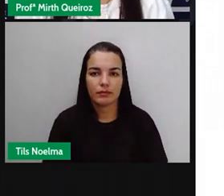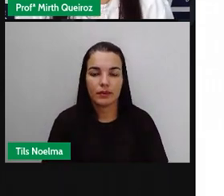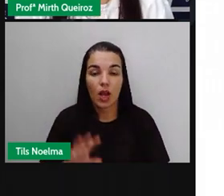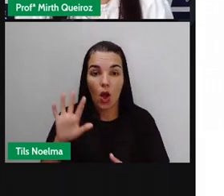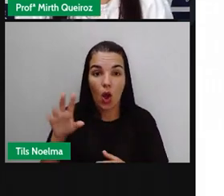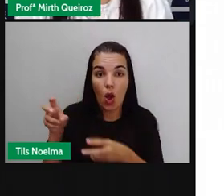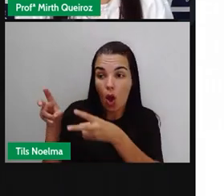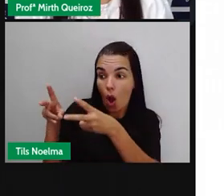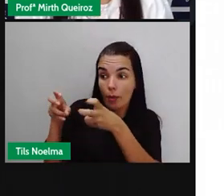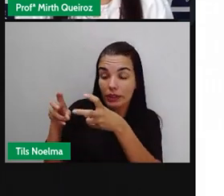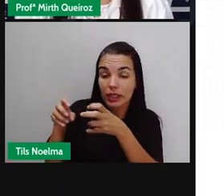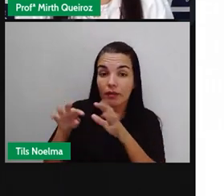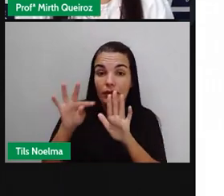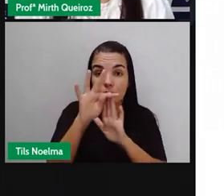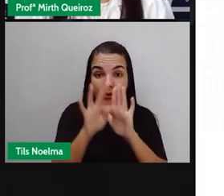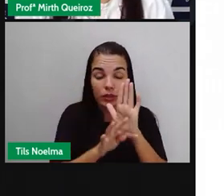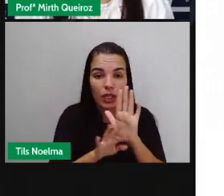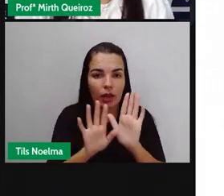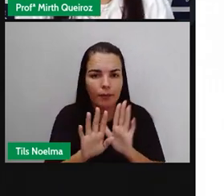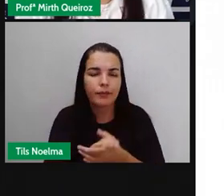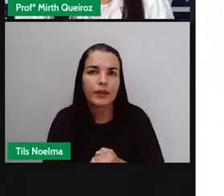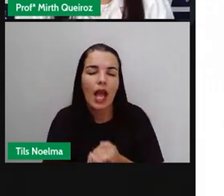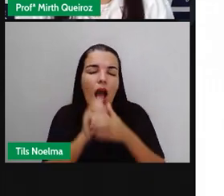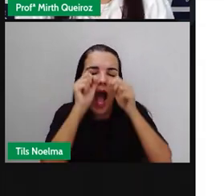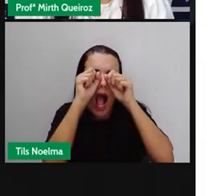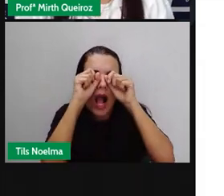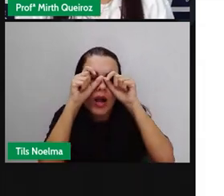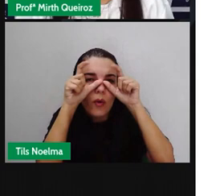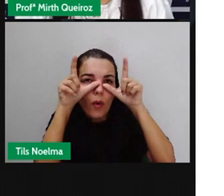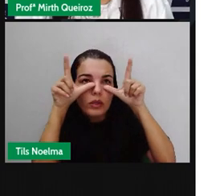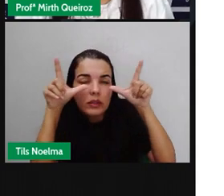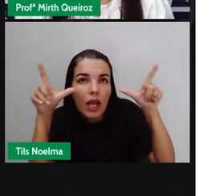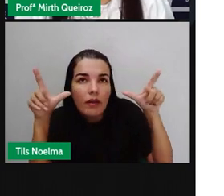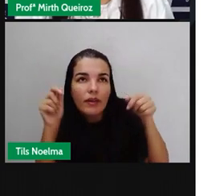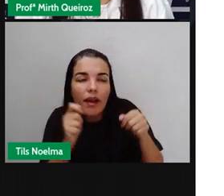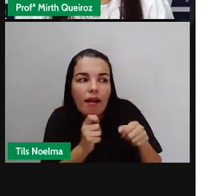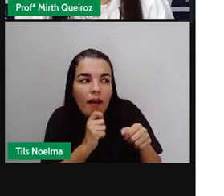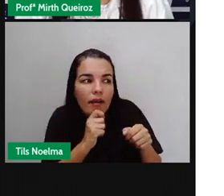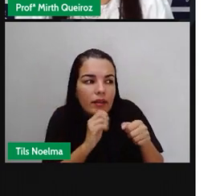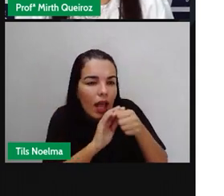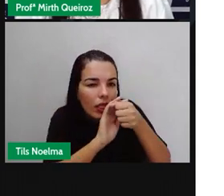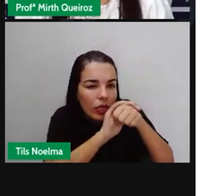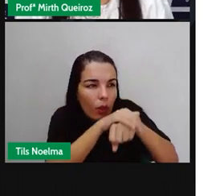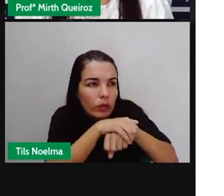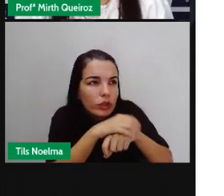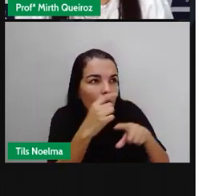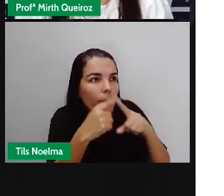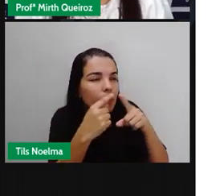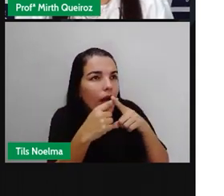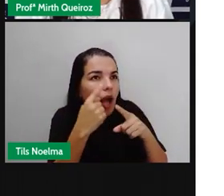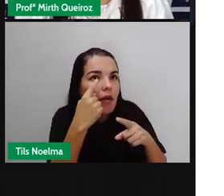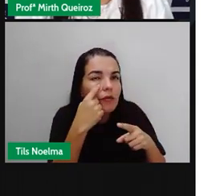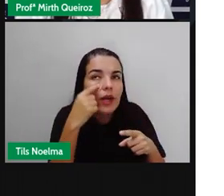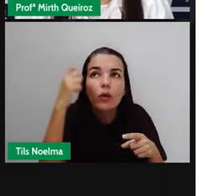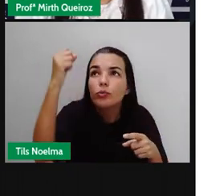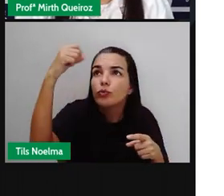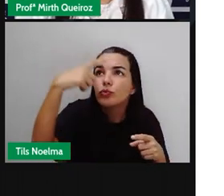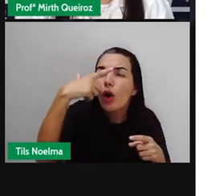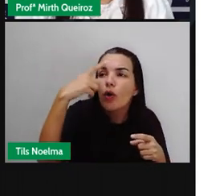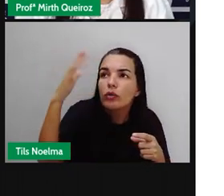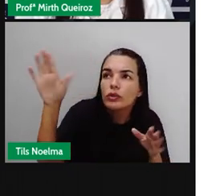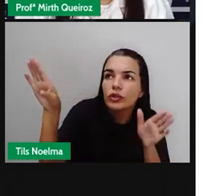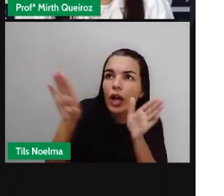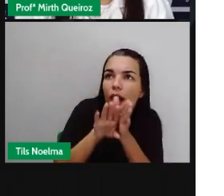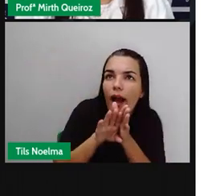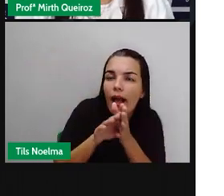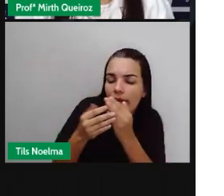Observe esse trecho da história. Acordava ainda no escuro, como se ouvisse o sol chegando atrás das beiradas